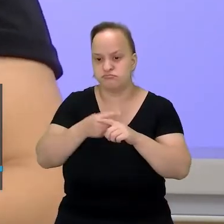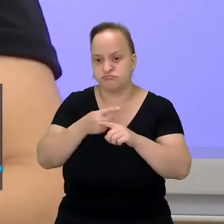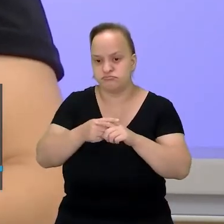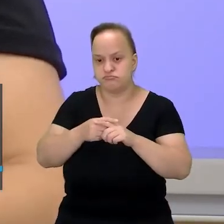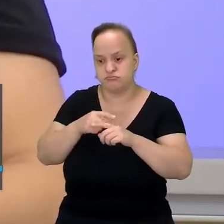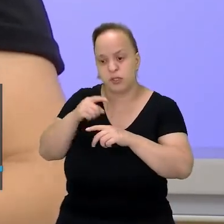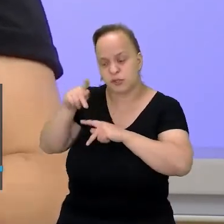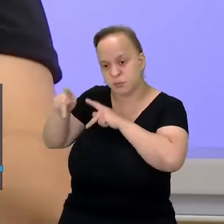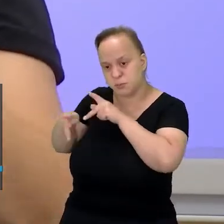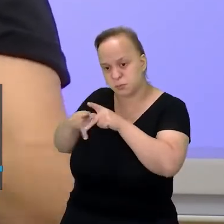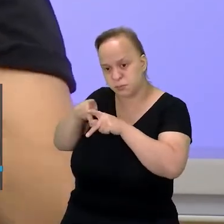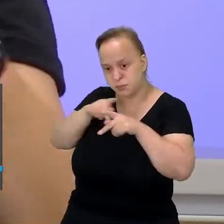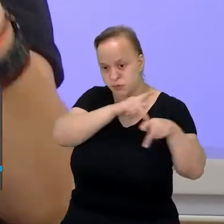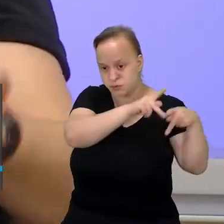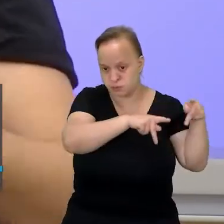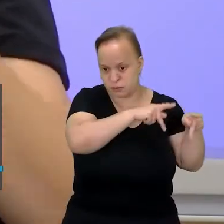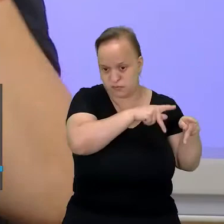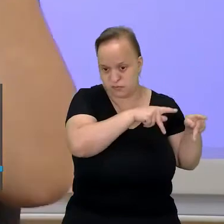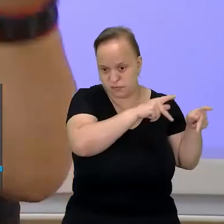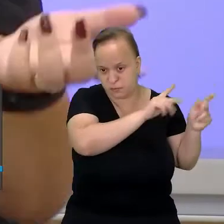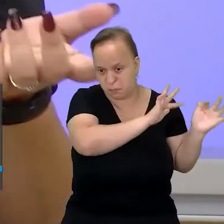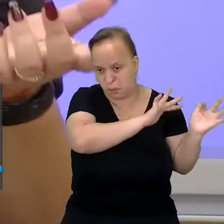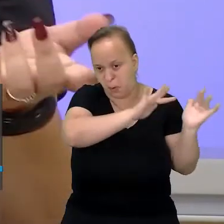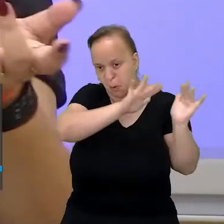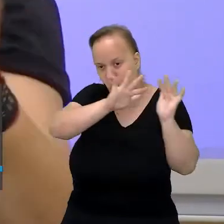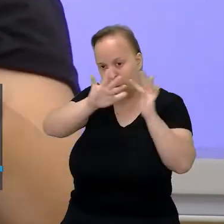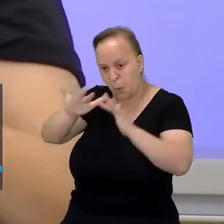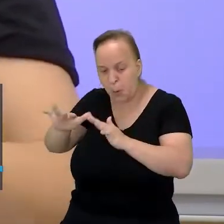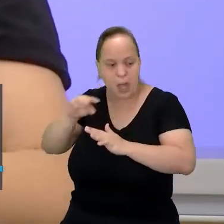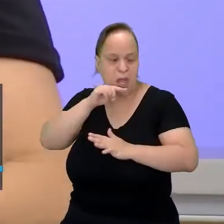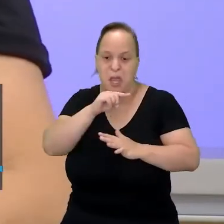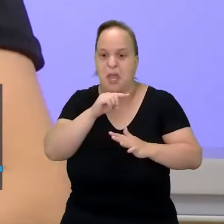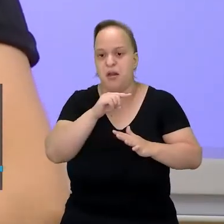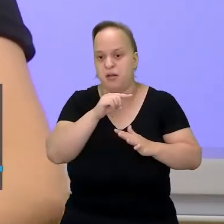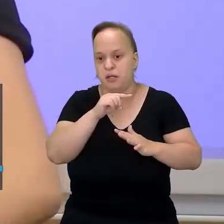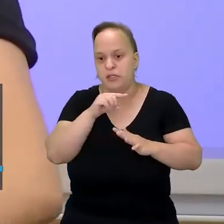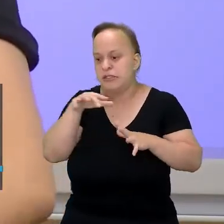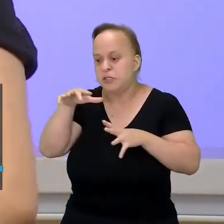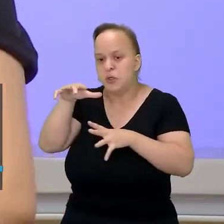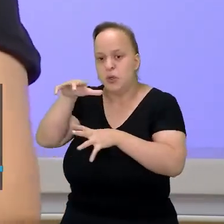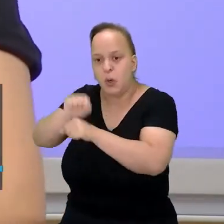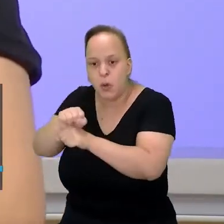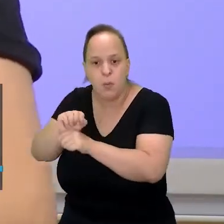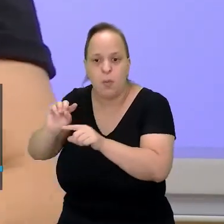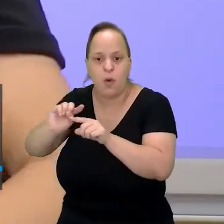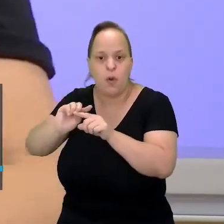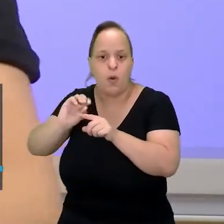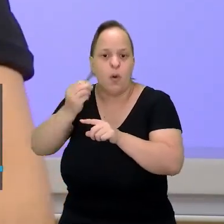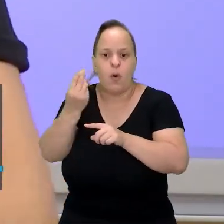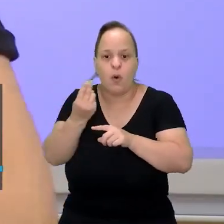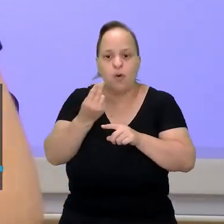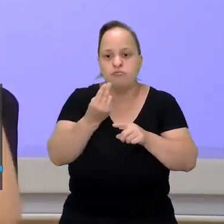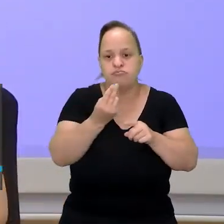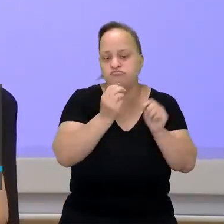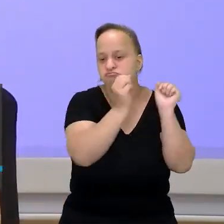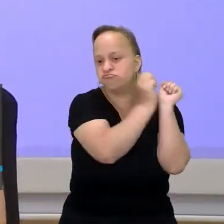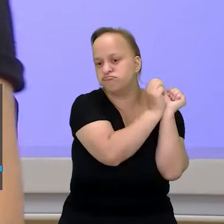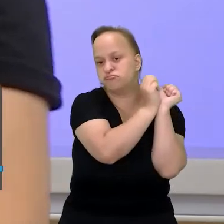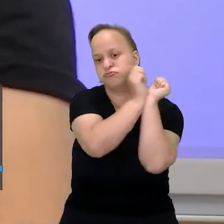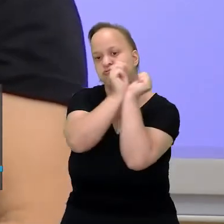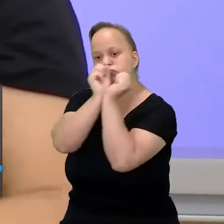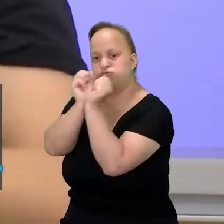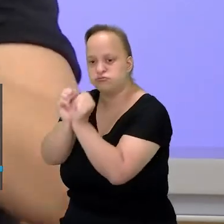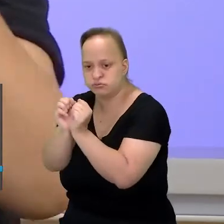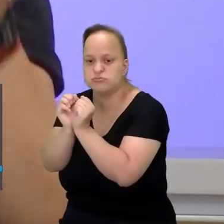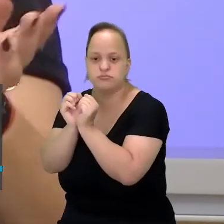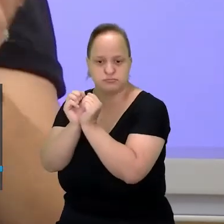que vieram, e aí sejam eles colonizadores ou sejam eles, por exemplo, pessoas escravizadas, né? Aí dá pra